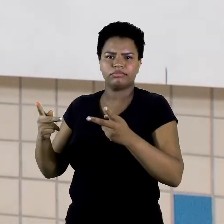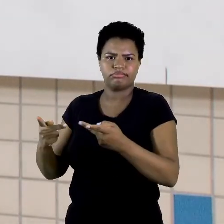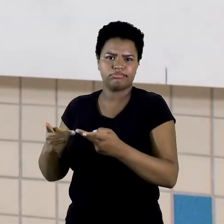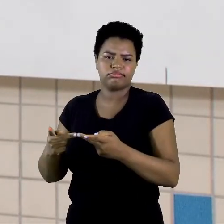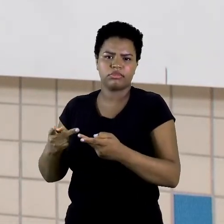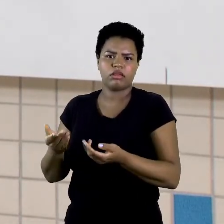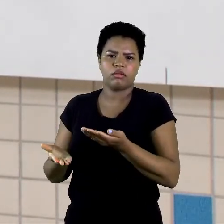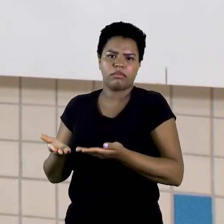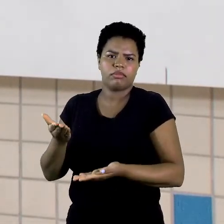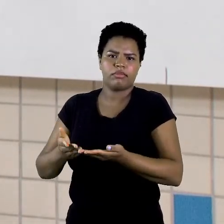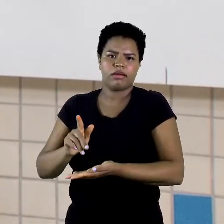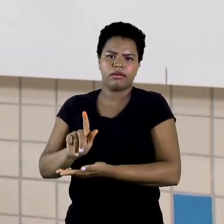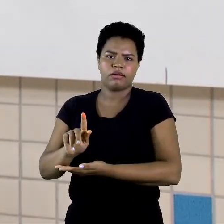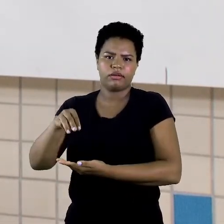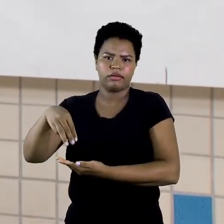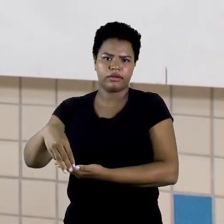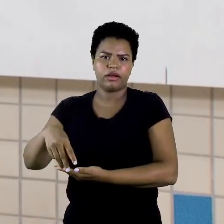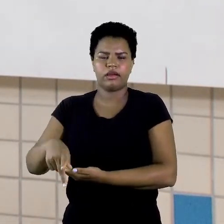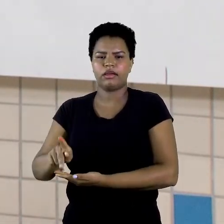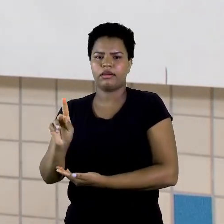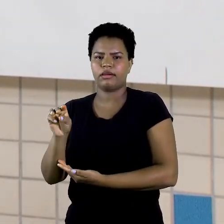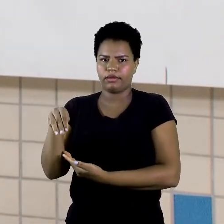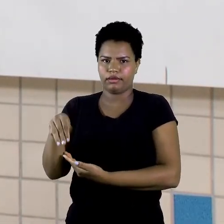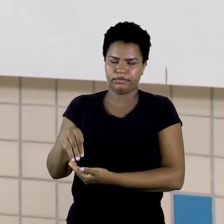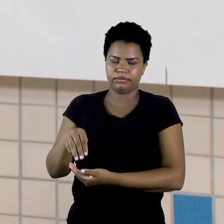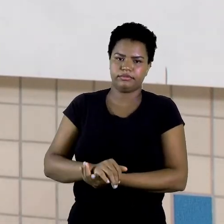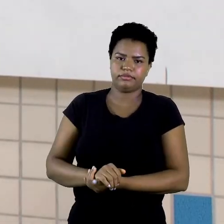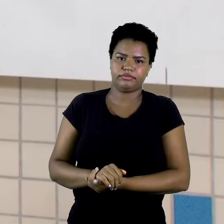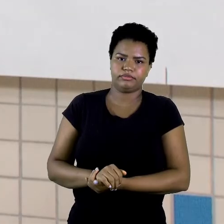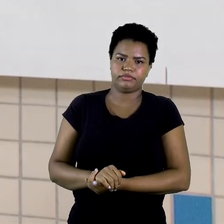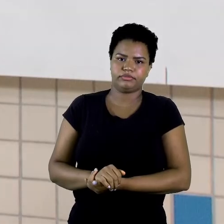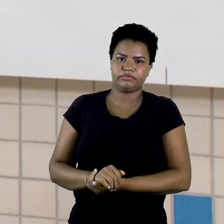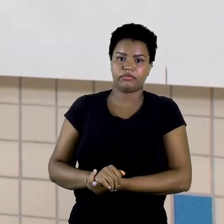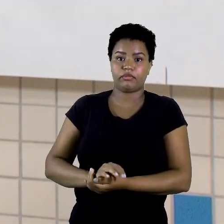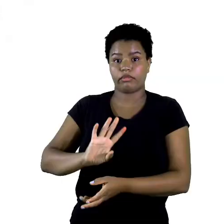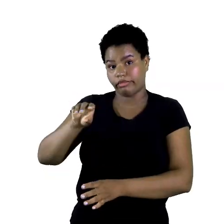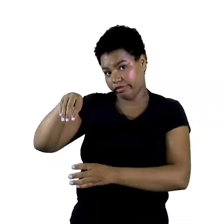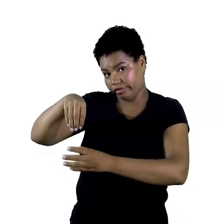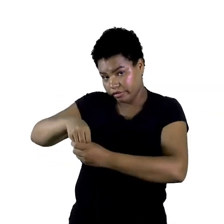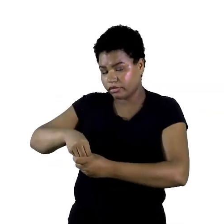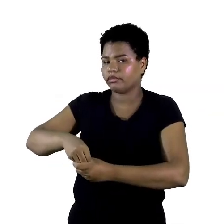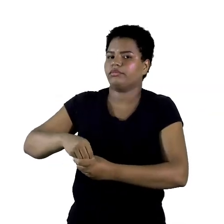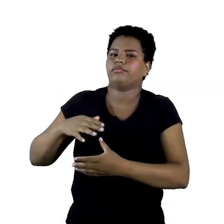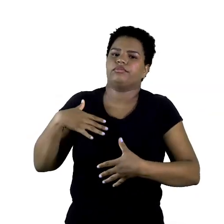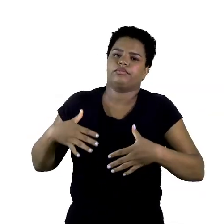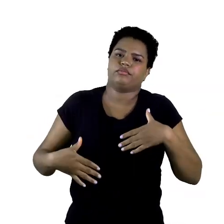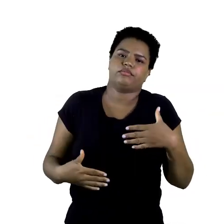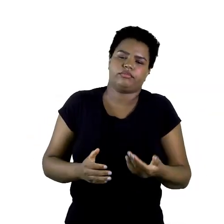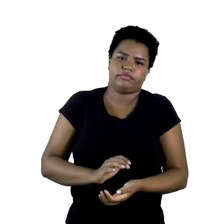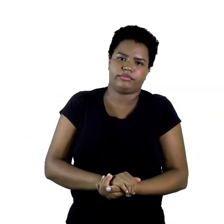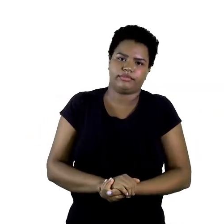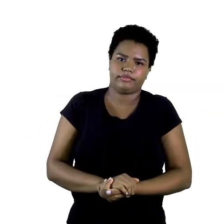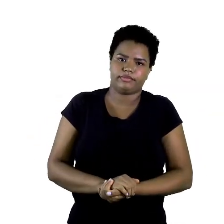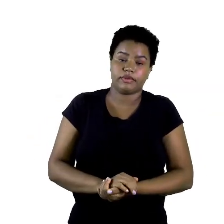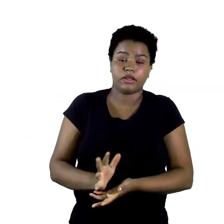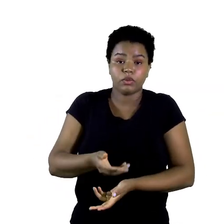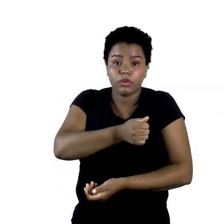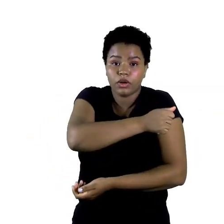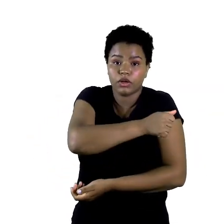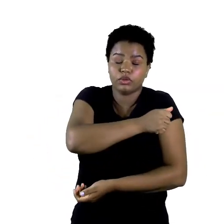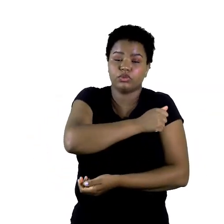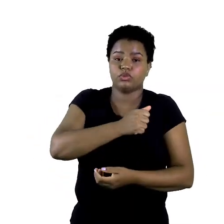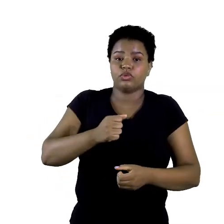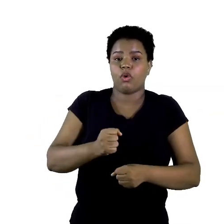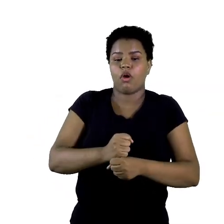medida em gramas ou quilogramas, por exemplo, contidas em um corpo, certo? Queridos alunos, que no decorrer